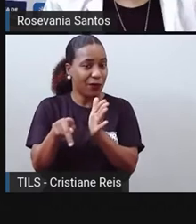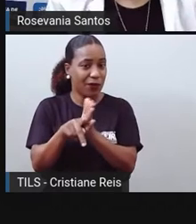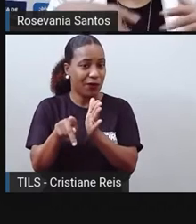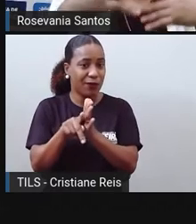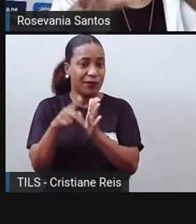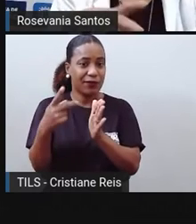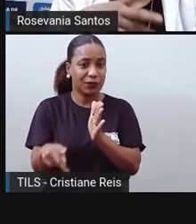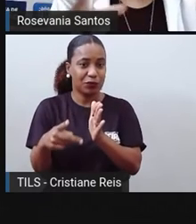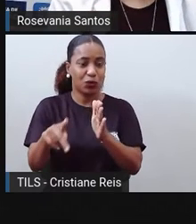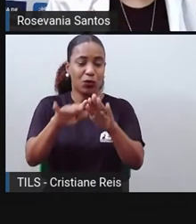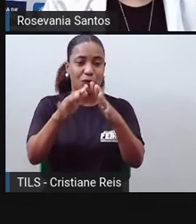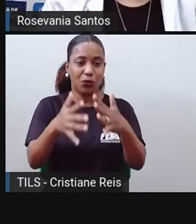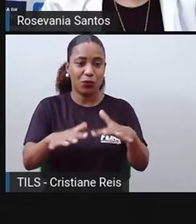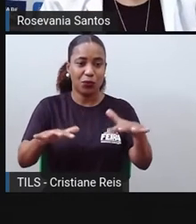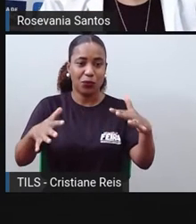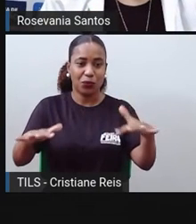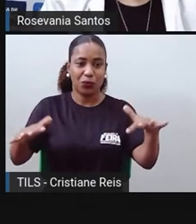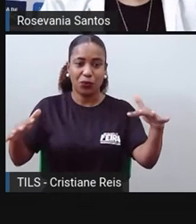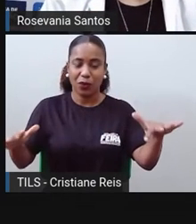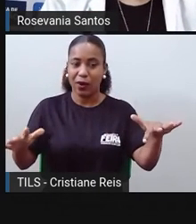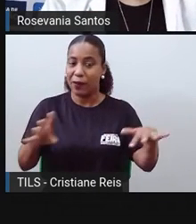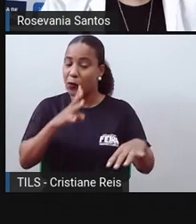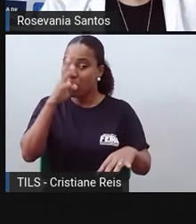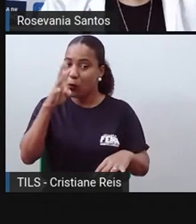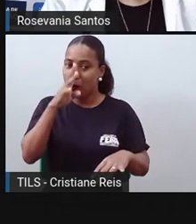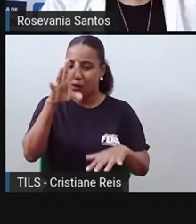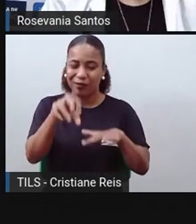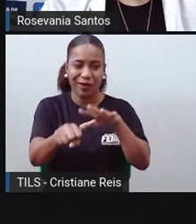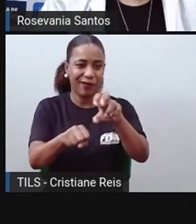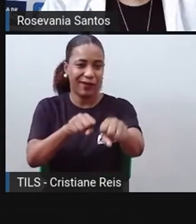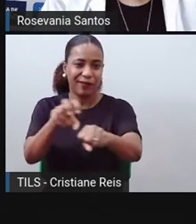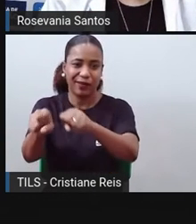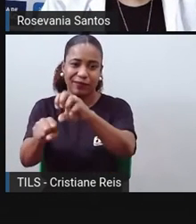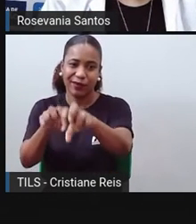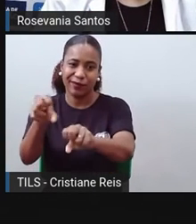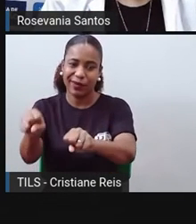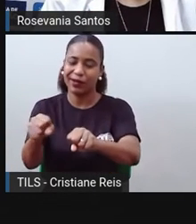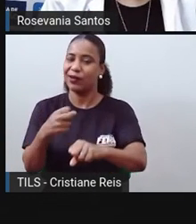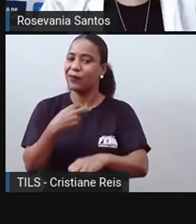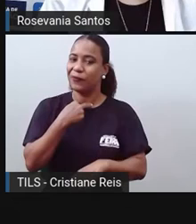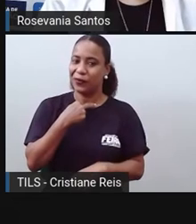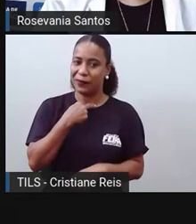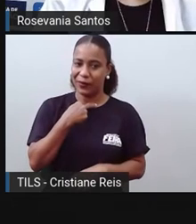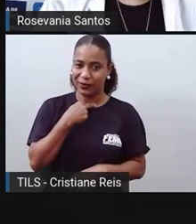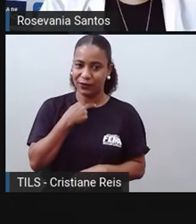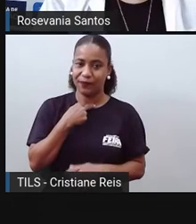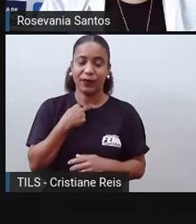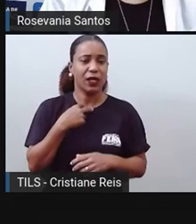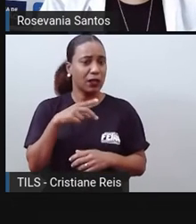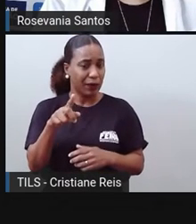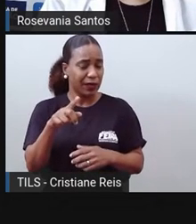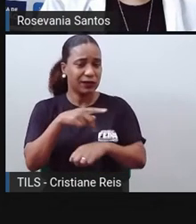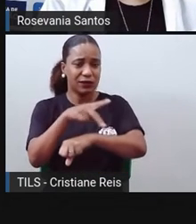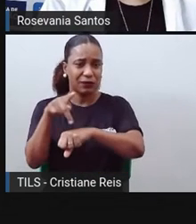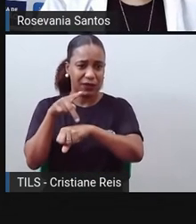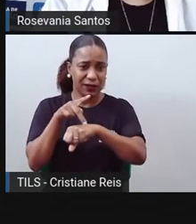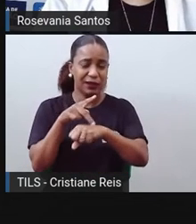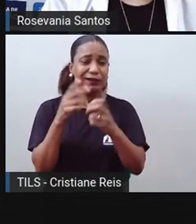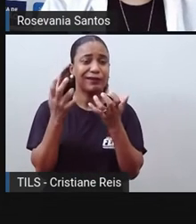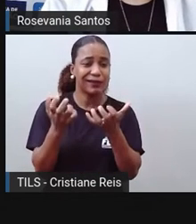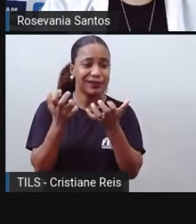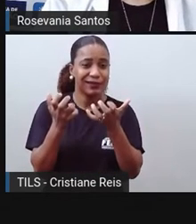então qualquer pessoa ali, né, pode transitar. Então, esses países aqui, eles querem que amplie isso. Mas mexer